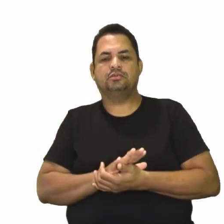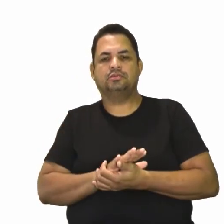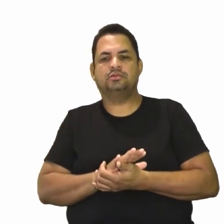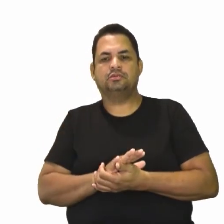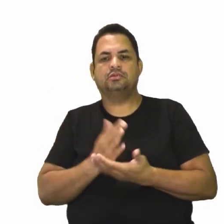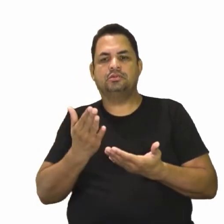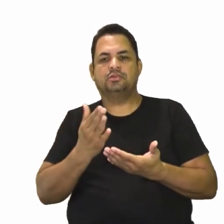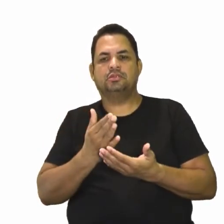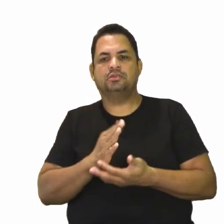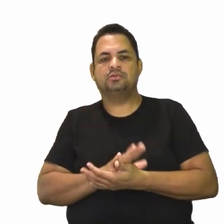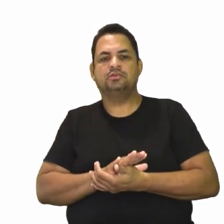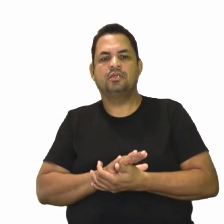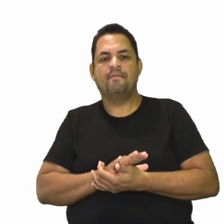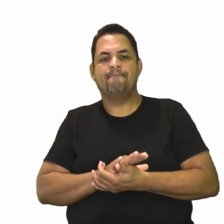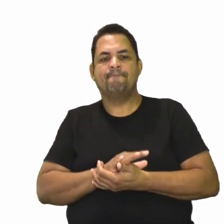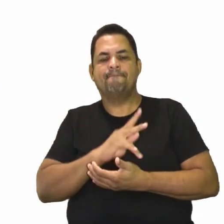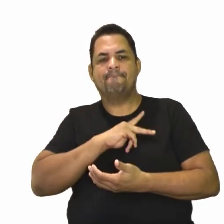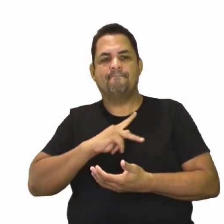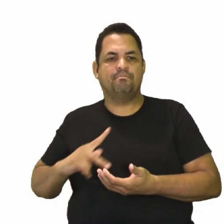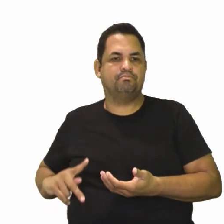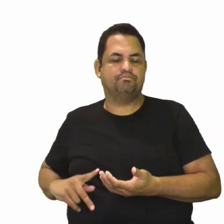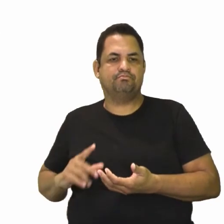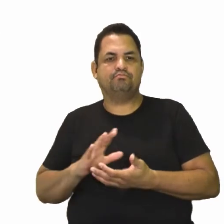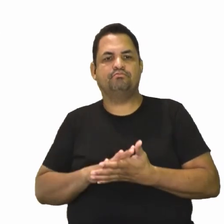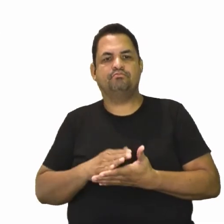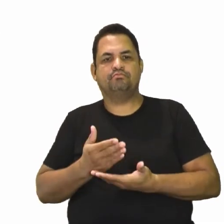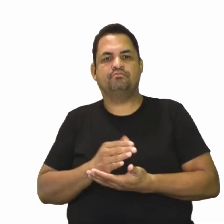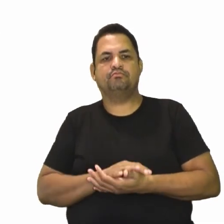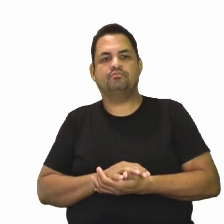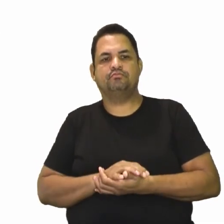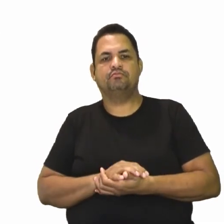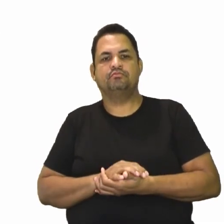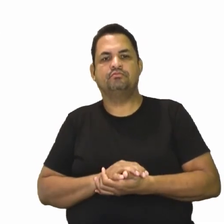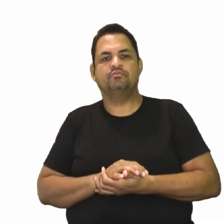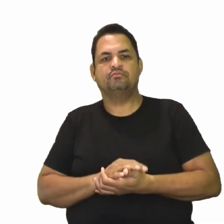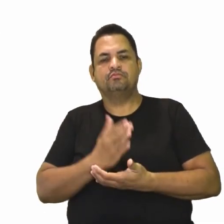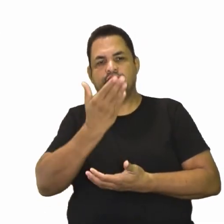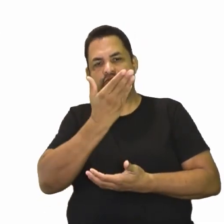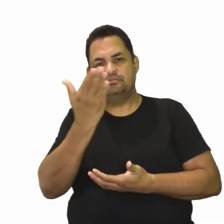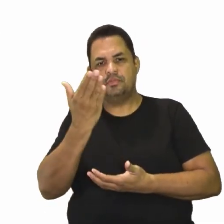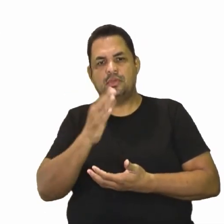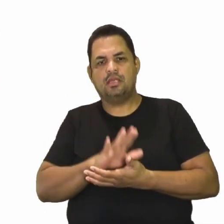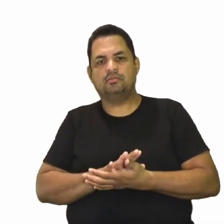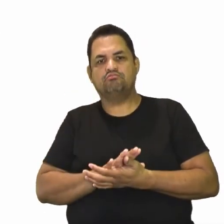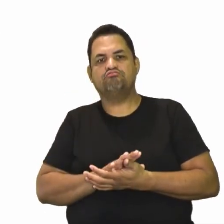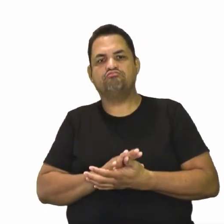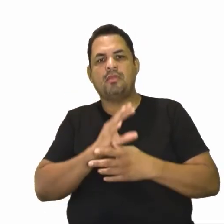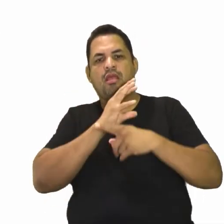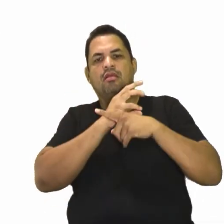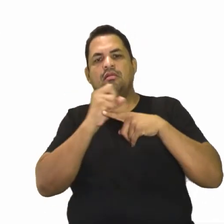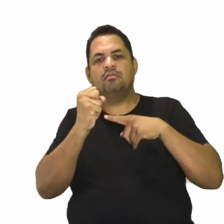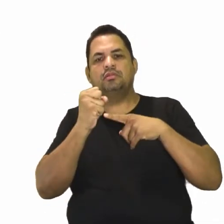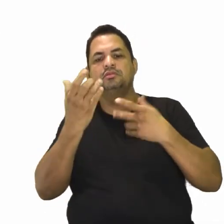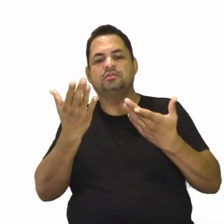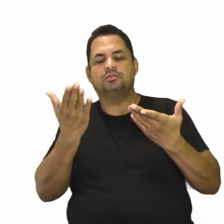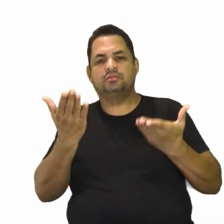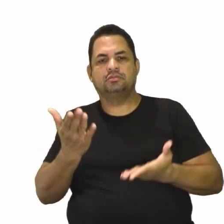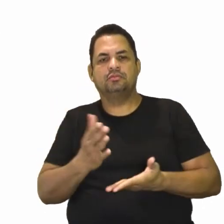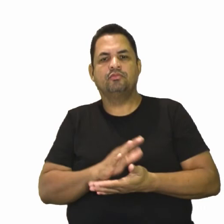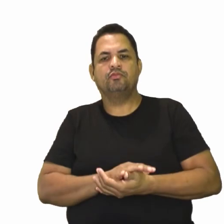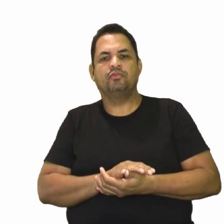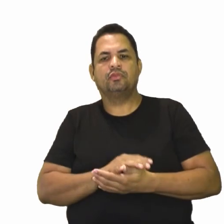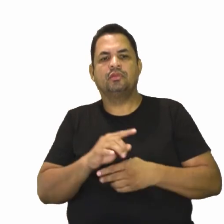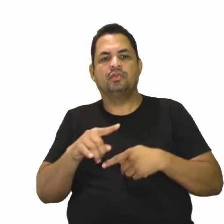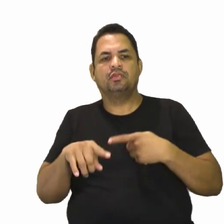eleito presidente de forma indireta. Tancredo Neves, então, ele vai ser eleito pelo colégio eleitoral.